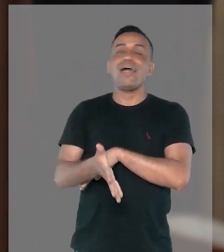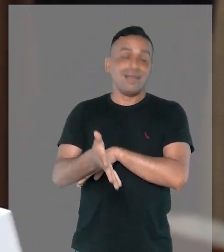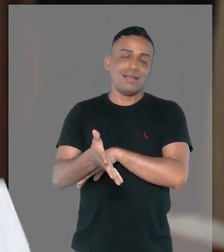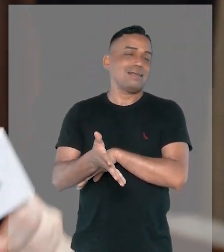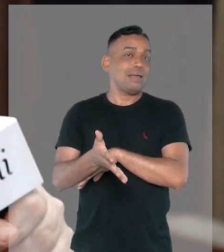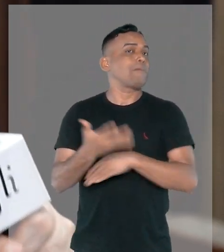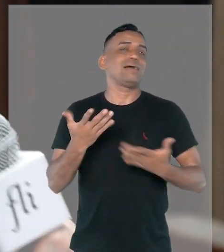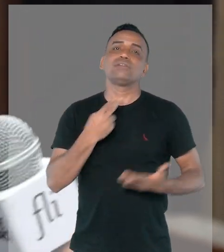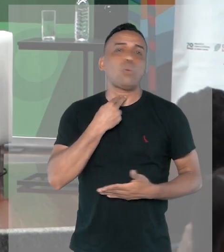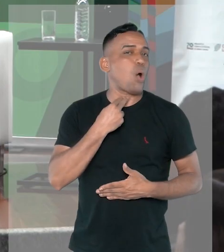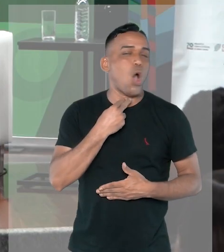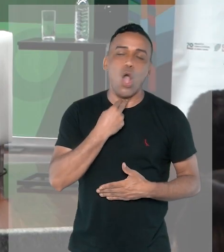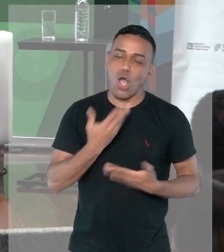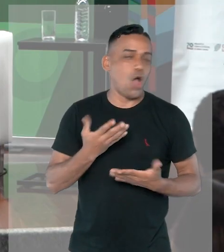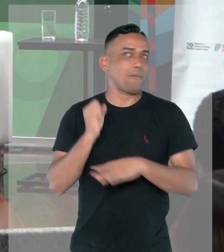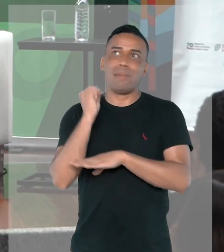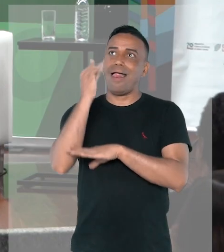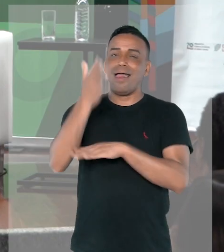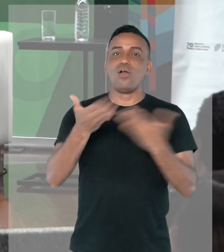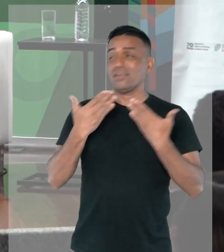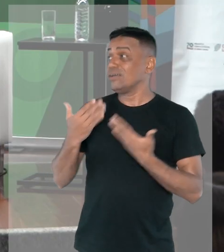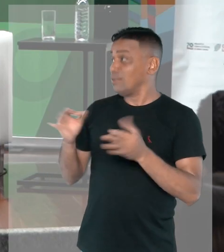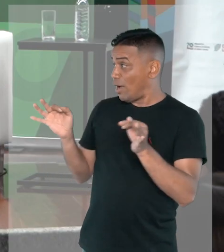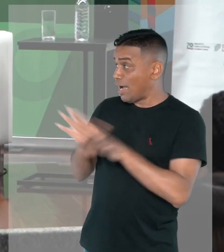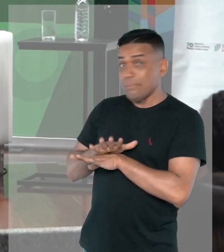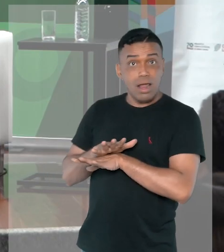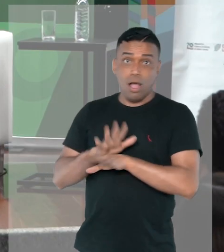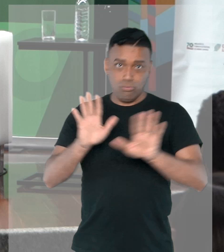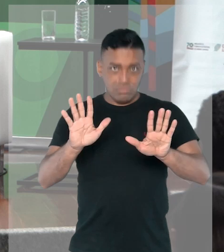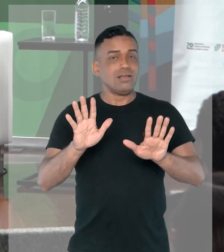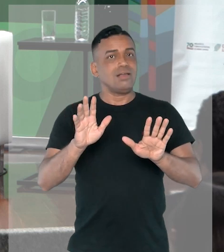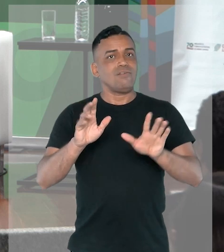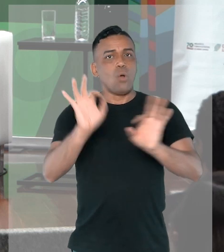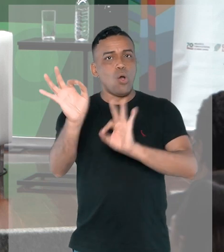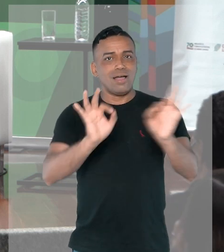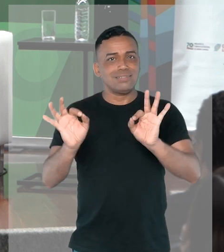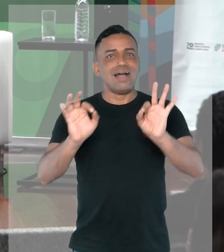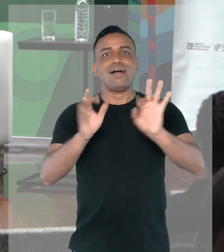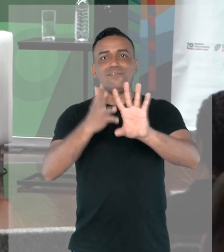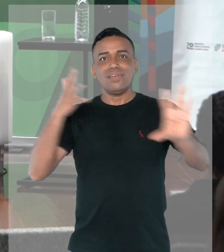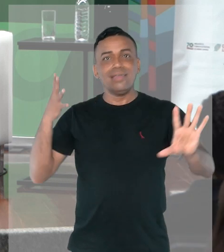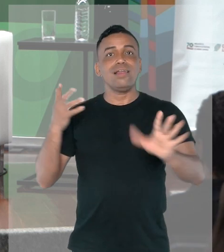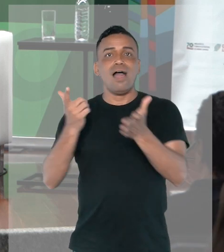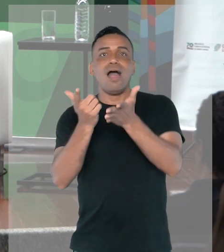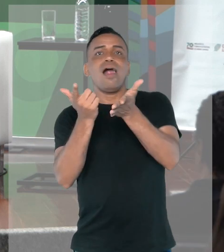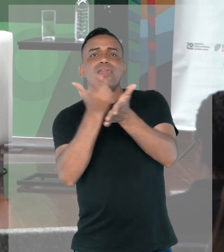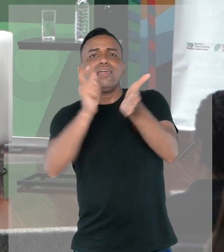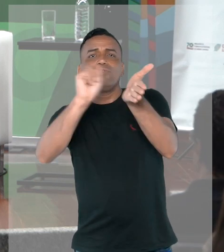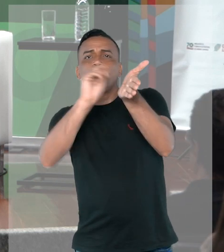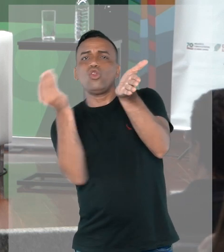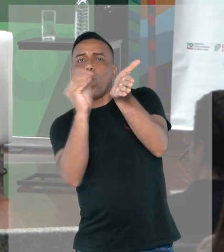disse. Mas nós não vamos ficar até amanhã cedo conversando. Mas a gente não termina completamente, a gente vai se organizar para uma sessão de autógrafos